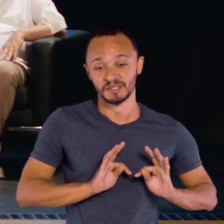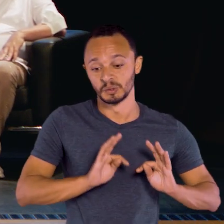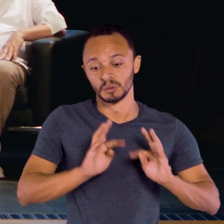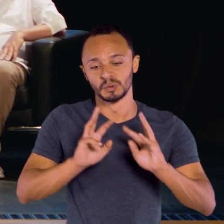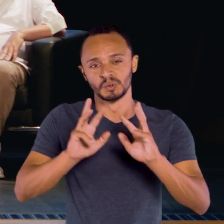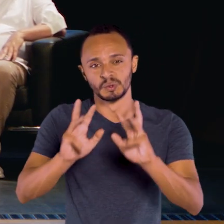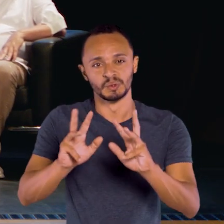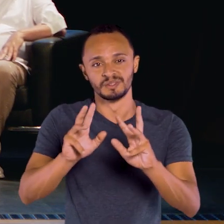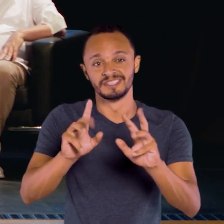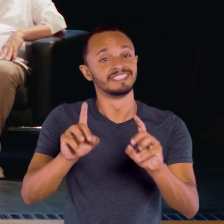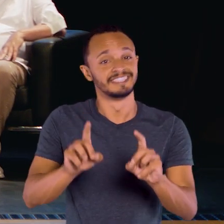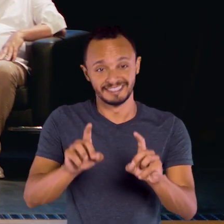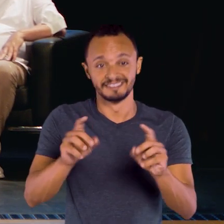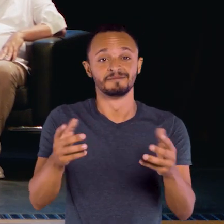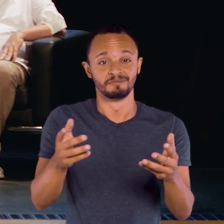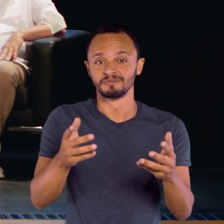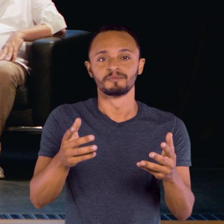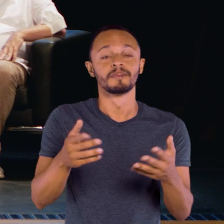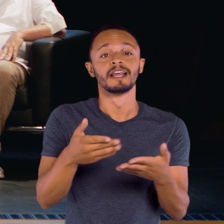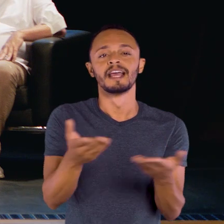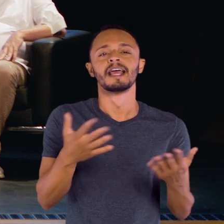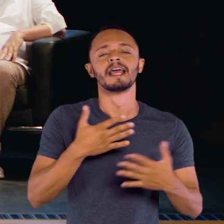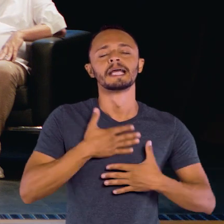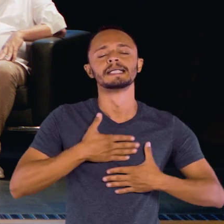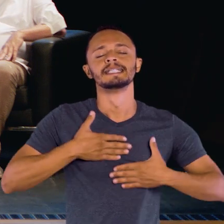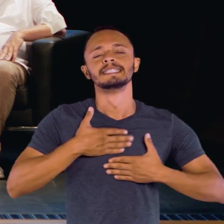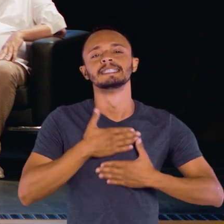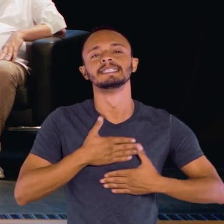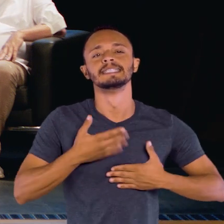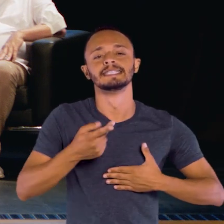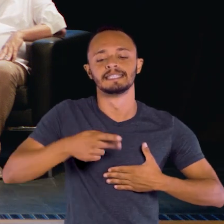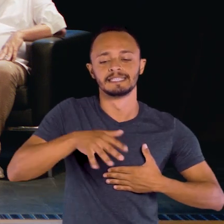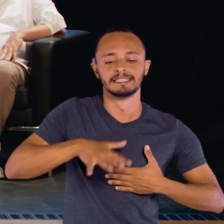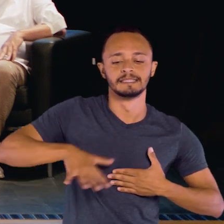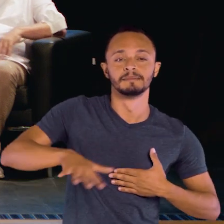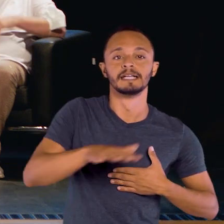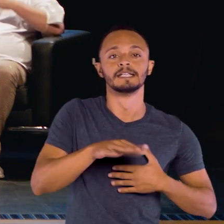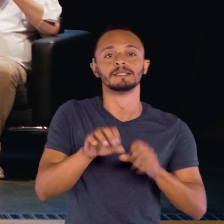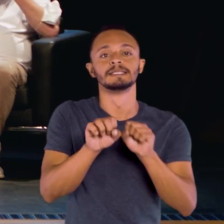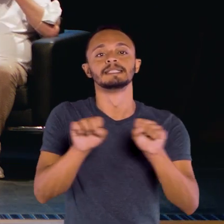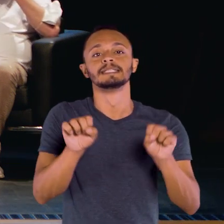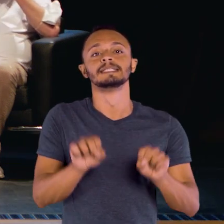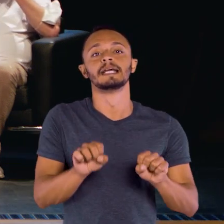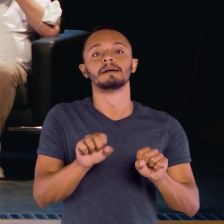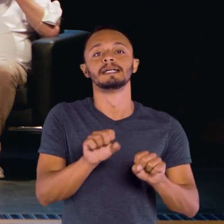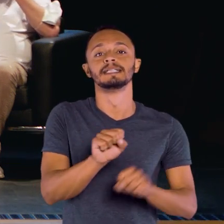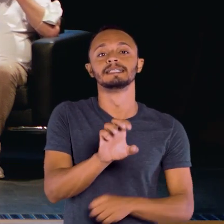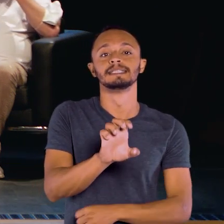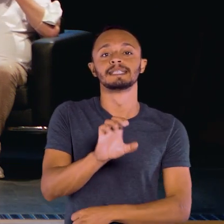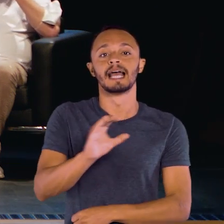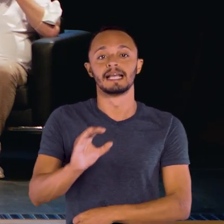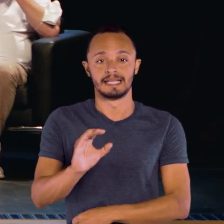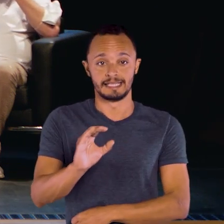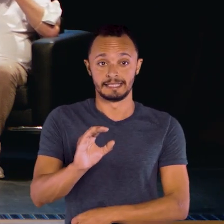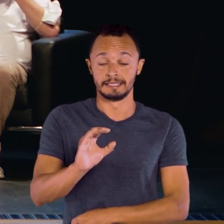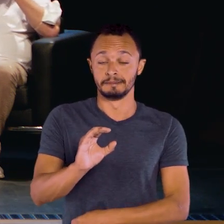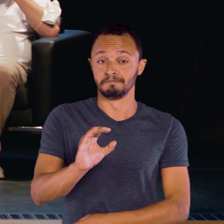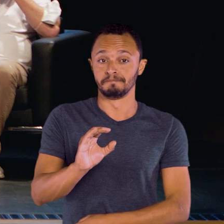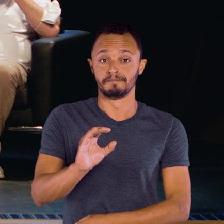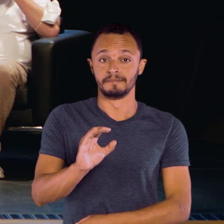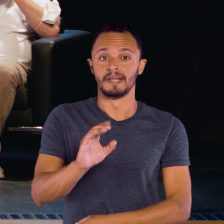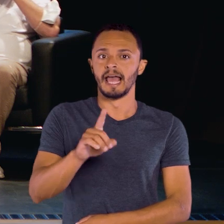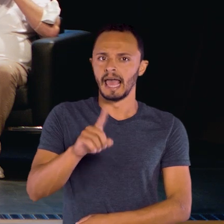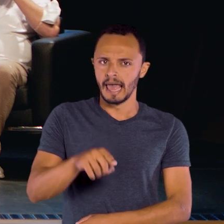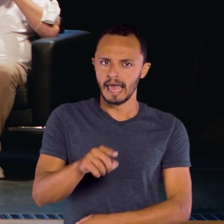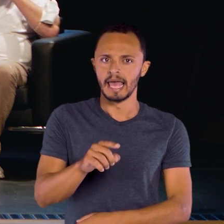todas, todes. É um prazer enorme estar aqui no SESC, no Sistema SESC. É